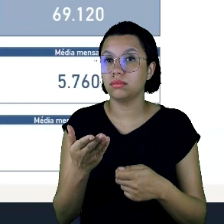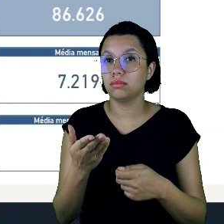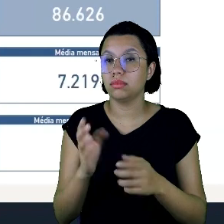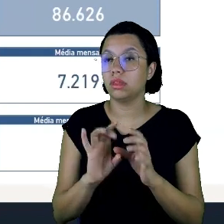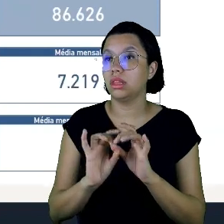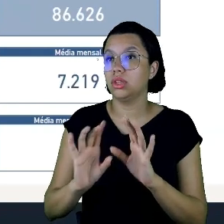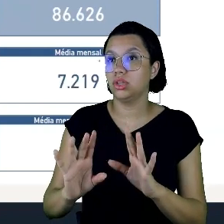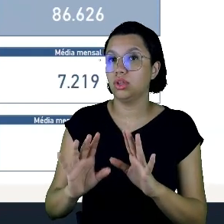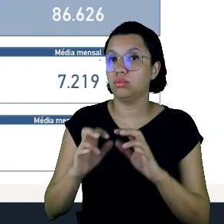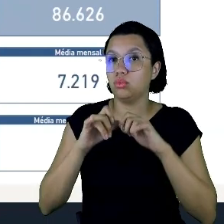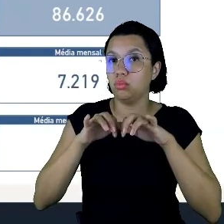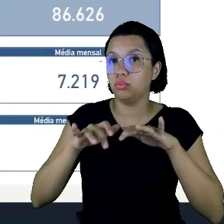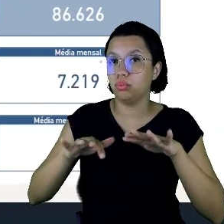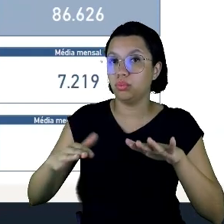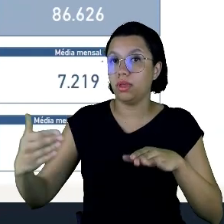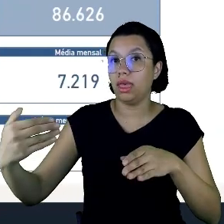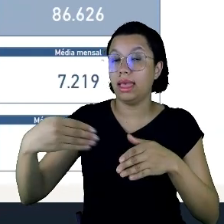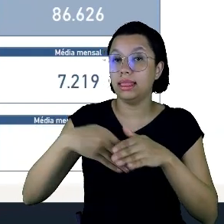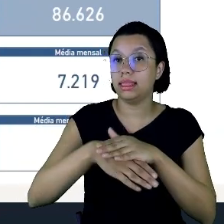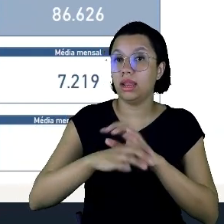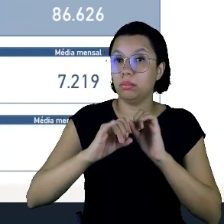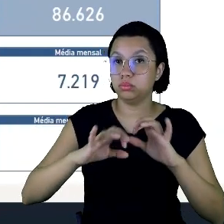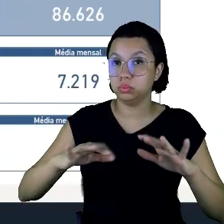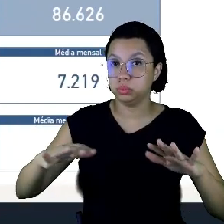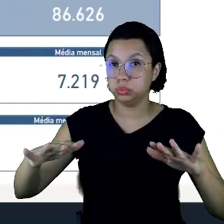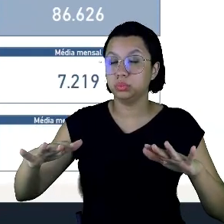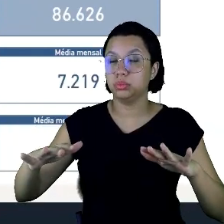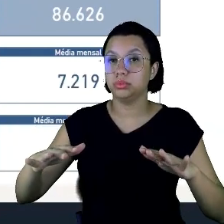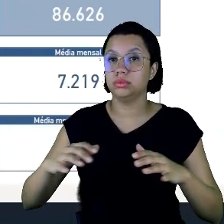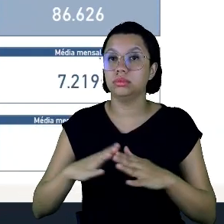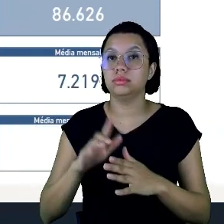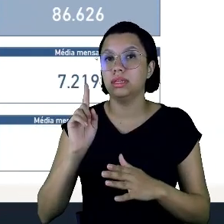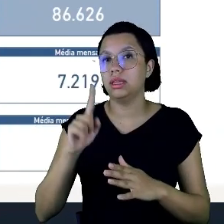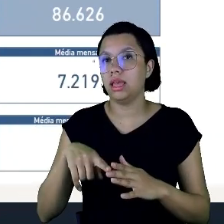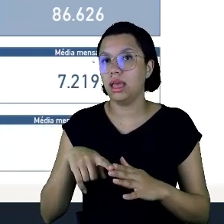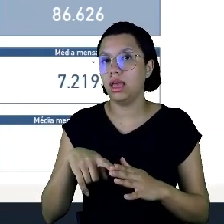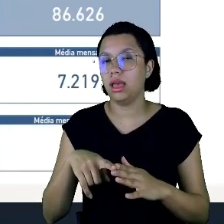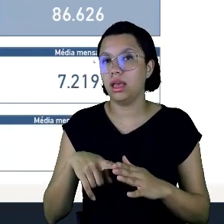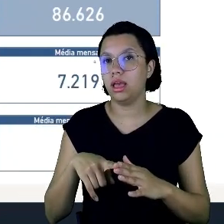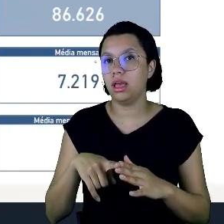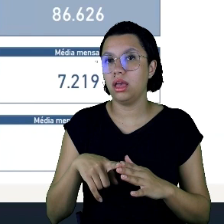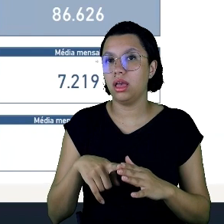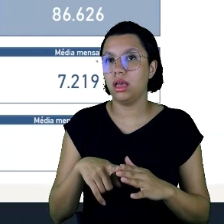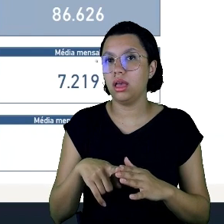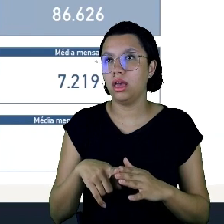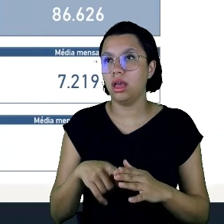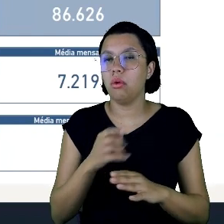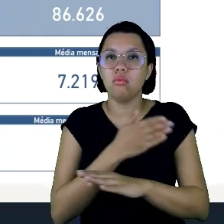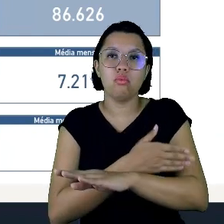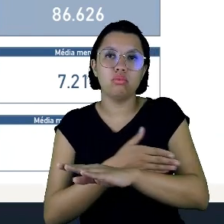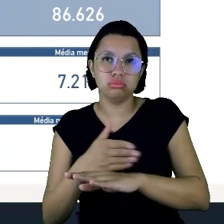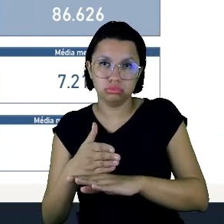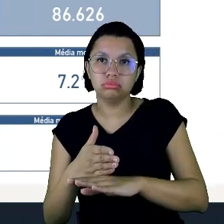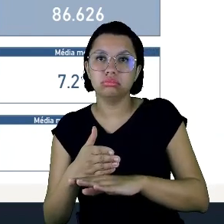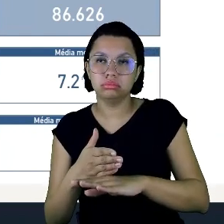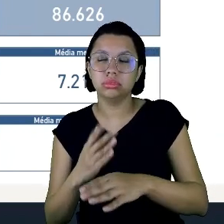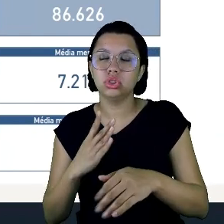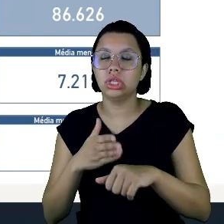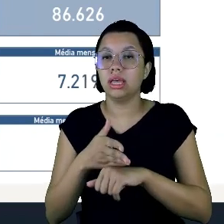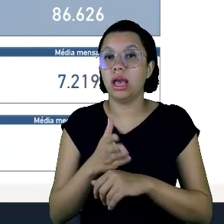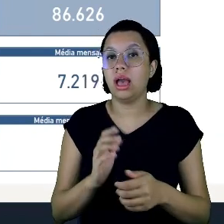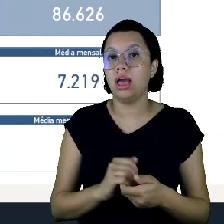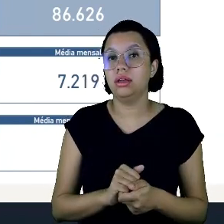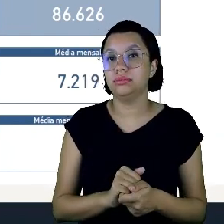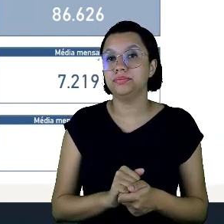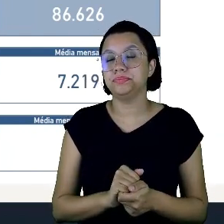a necessidade de vocês. Nós deixamos os redistribuídos, entradas por redistribuição e distribuídos, que é o padrão